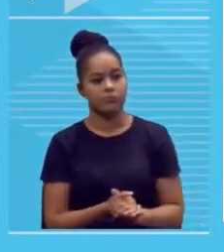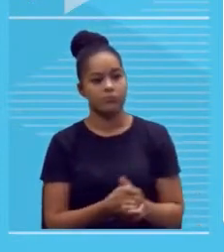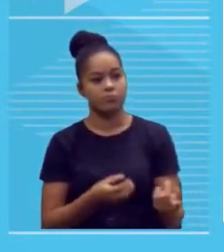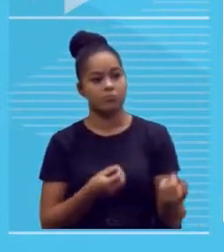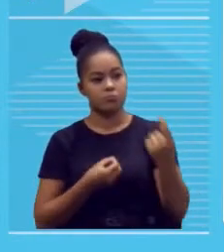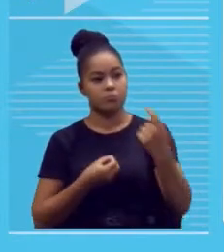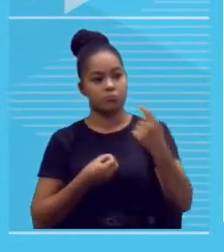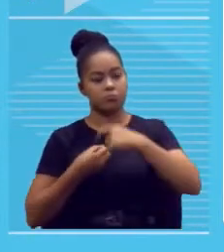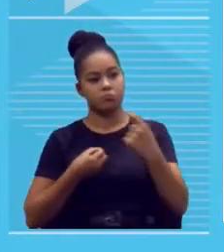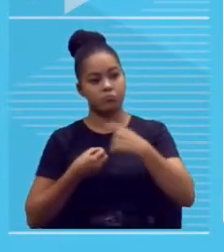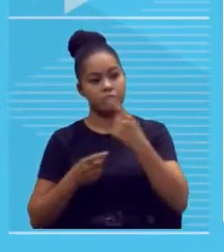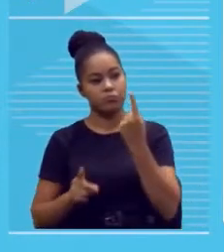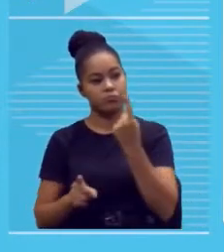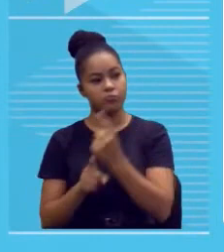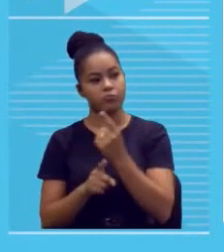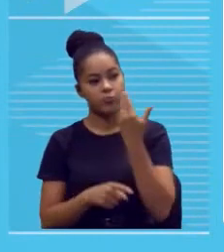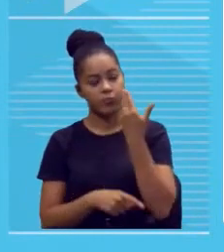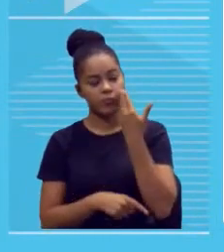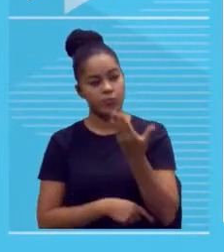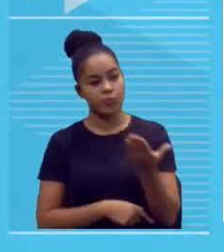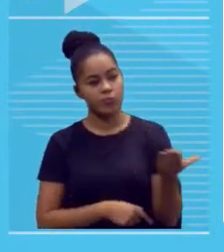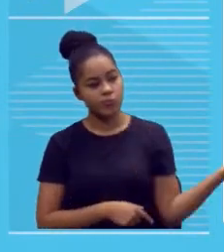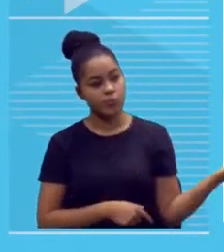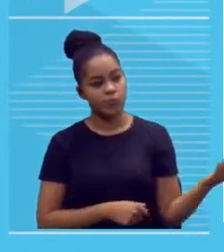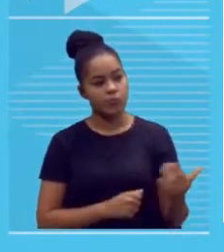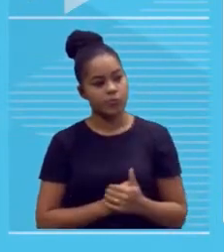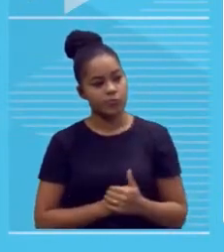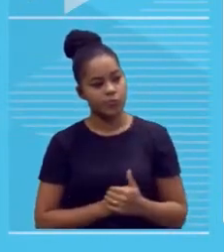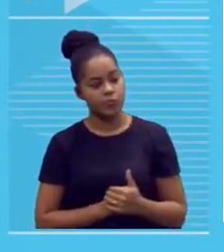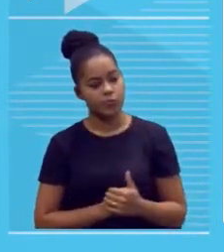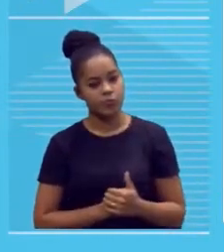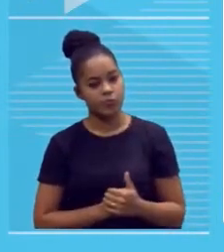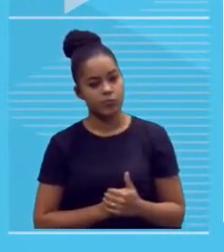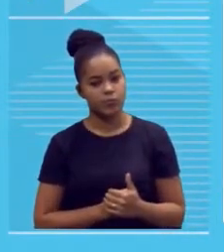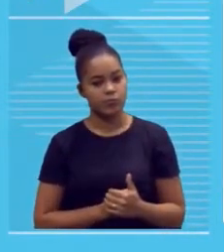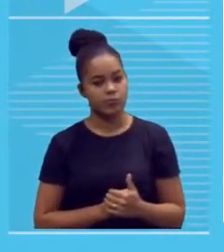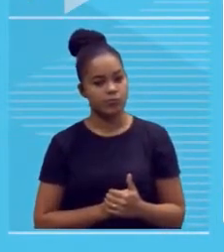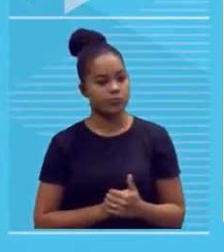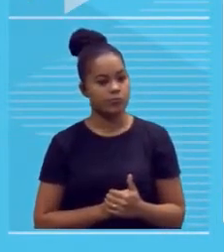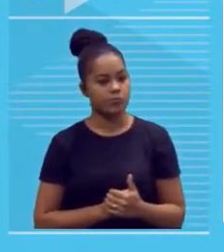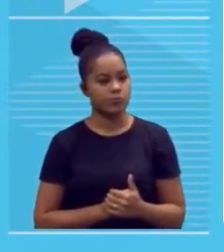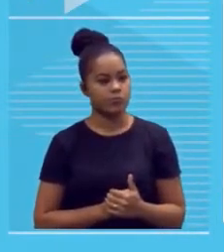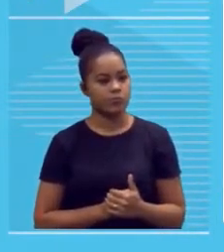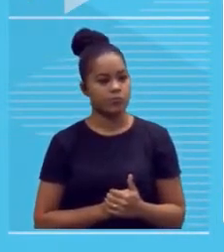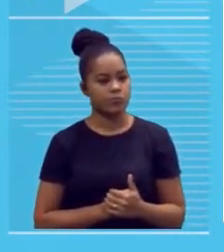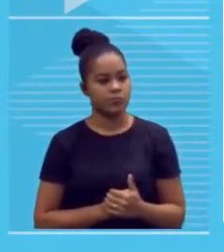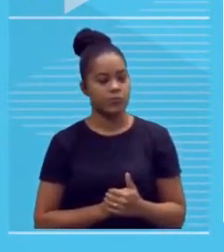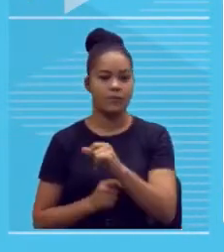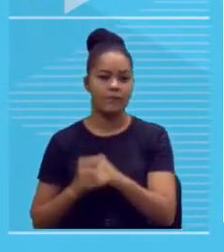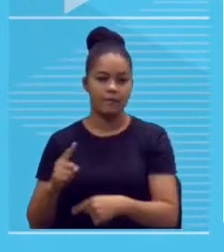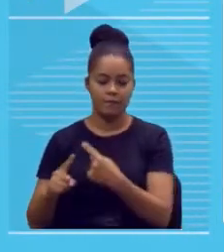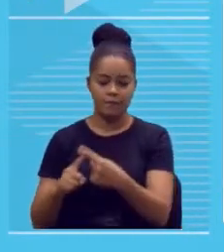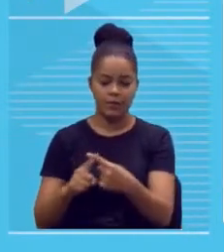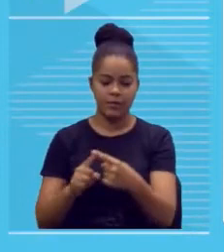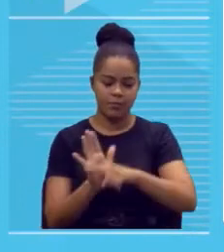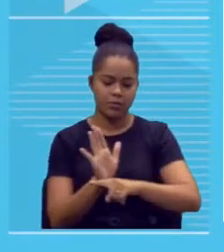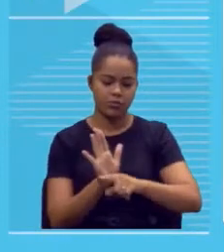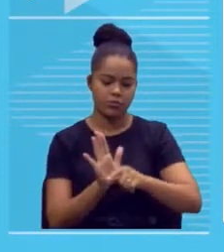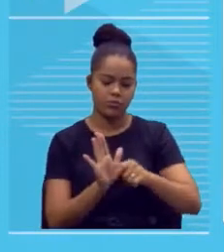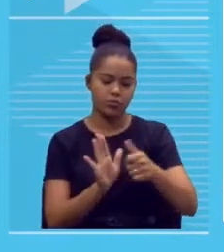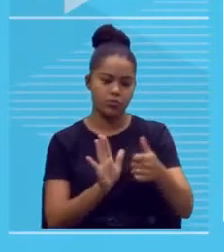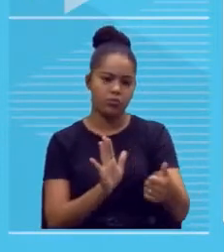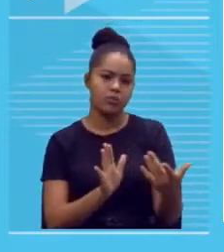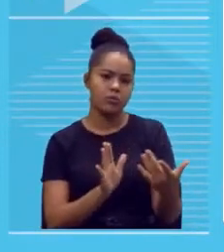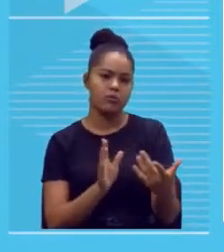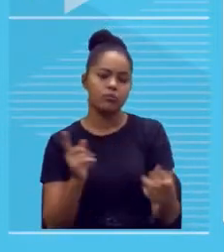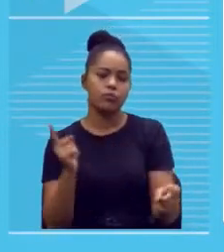encontrado agora há pouco, professor, se o senhor multiplicar tudo aqui por menos 1, o senhor